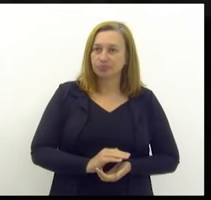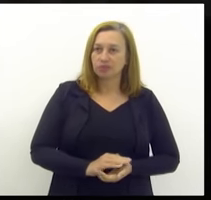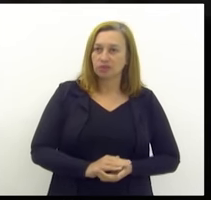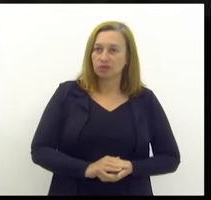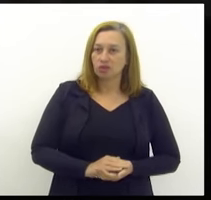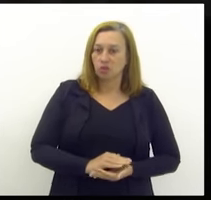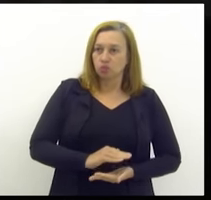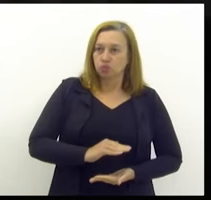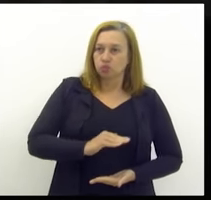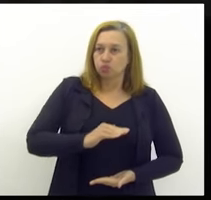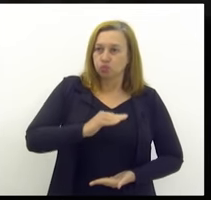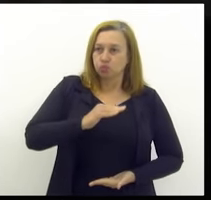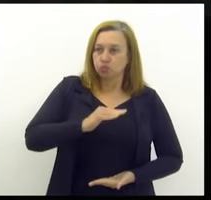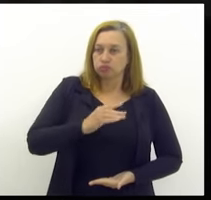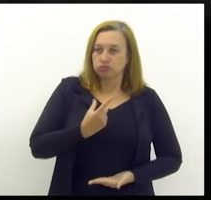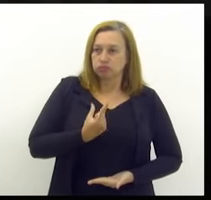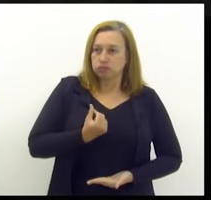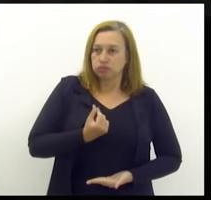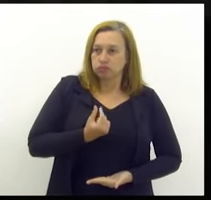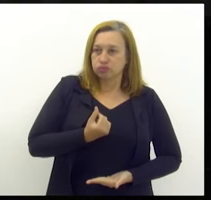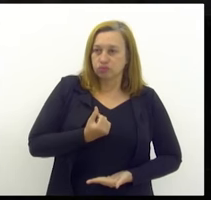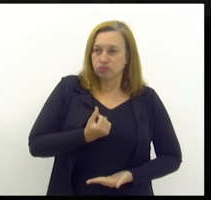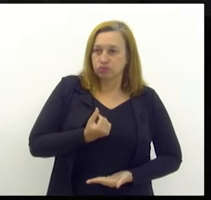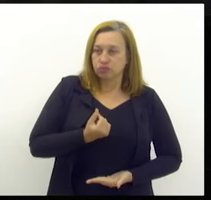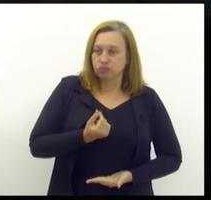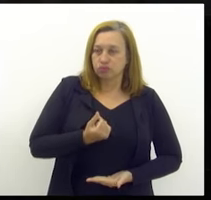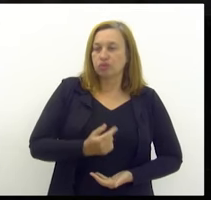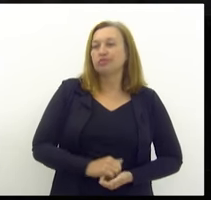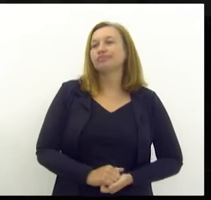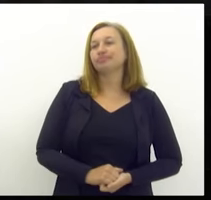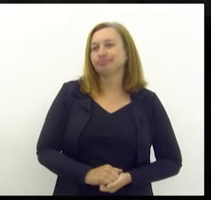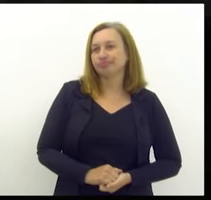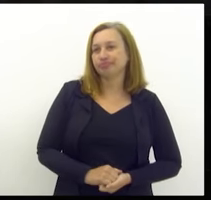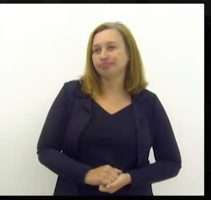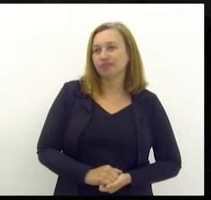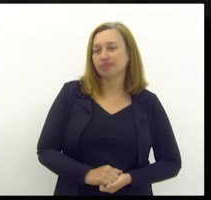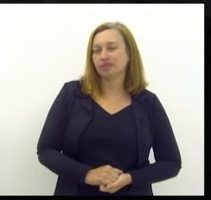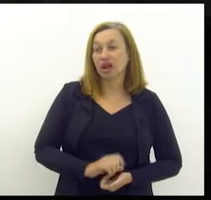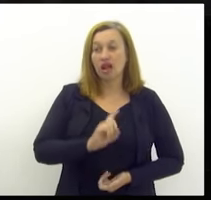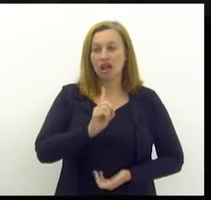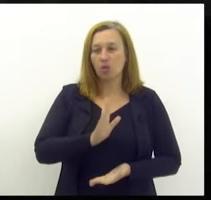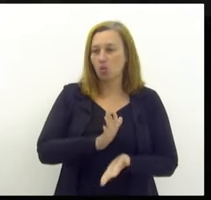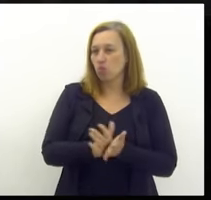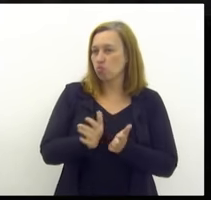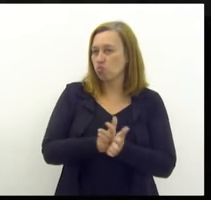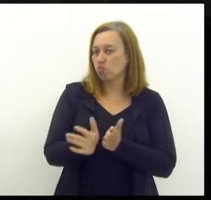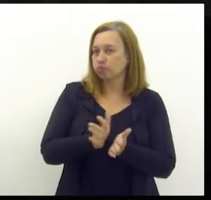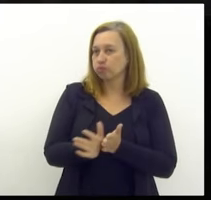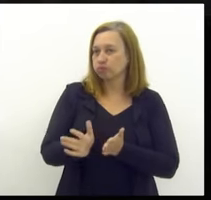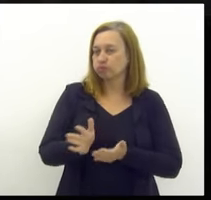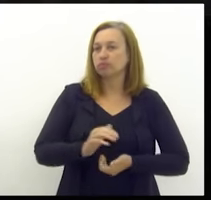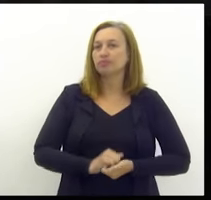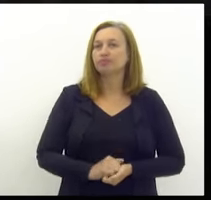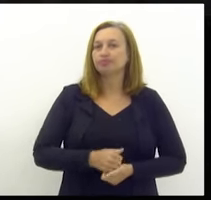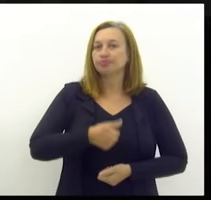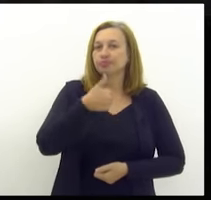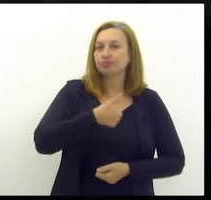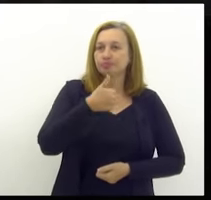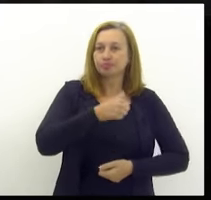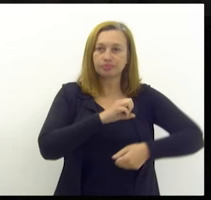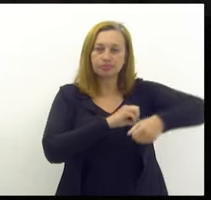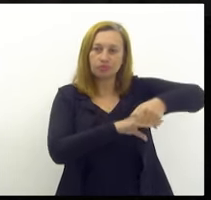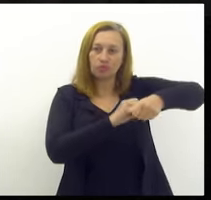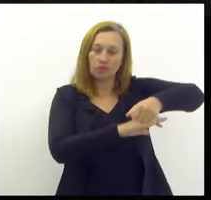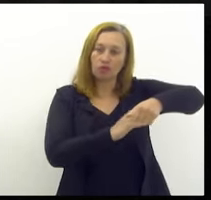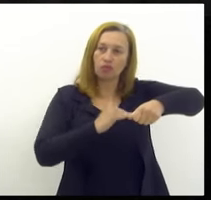ppos de excessos ppos de excesso é de não gastos o primeiro é o fundo